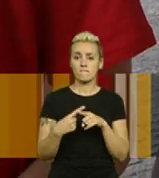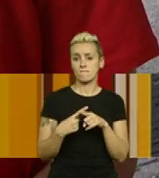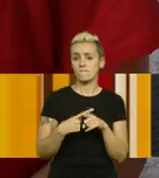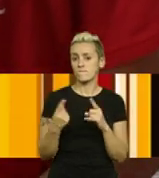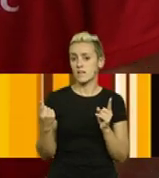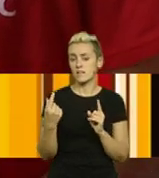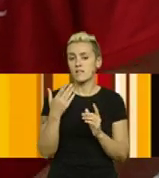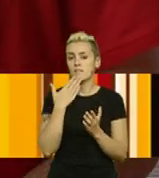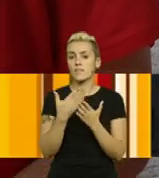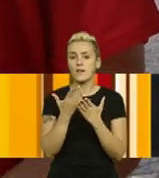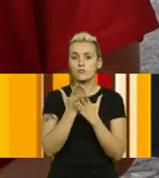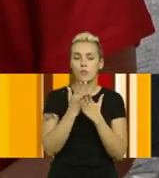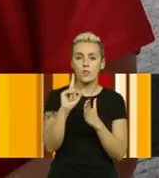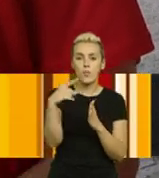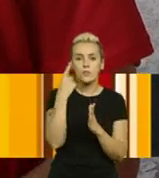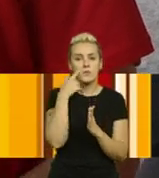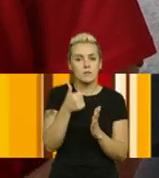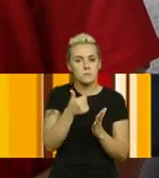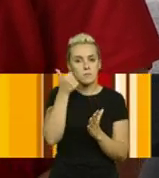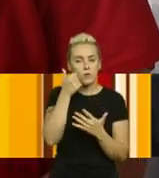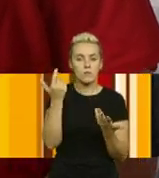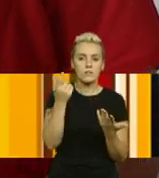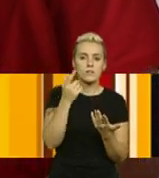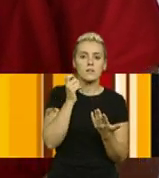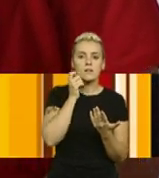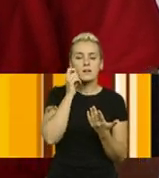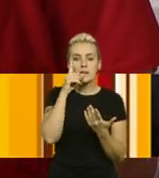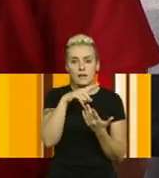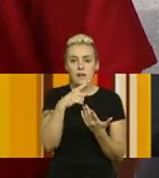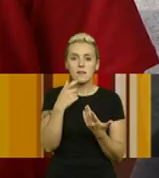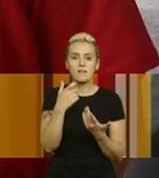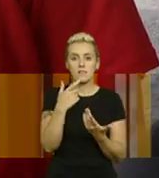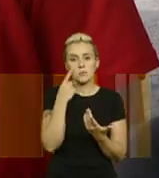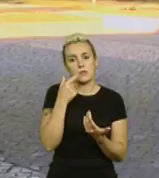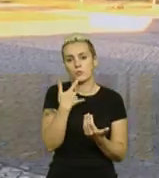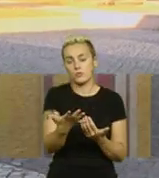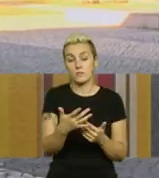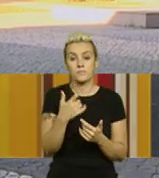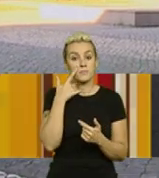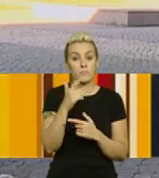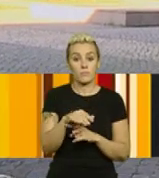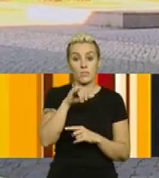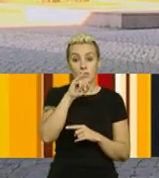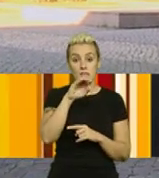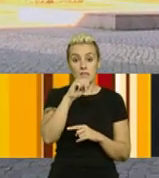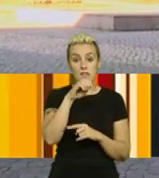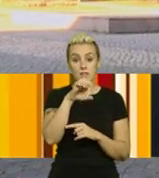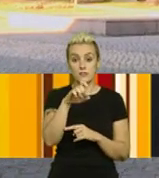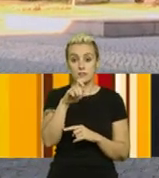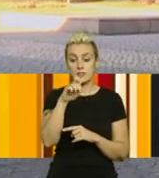sangue também conhecemos nada daskalov quem é quem tá para todos nós por exemplo neste caso temos